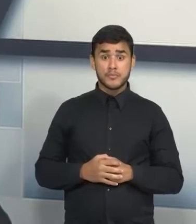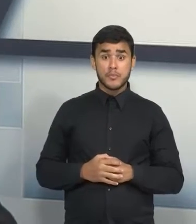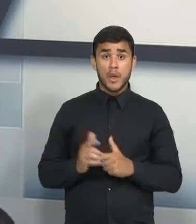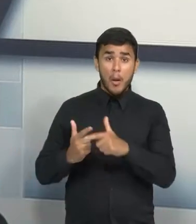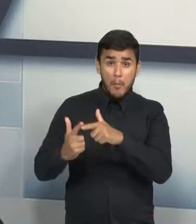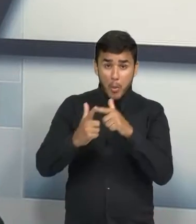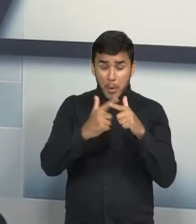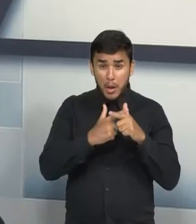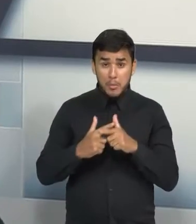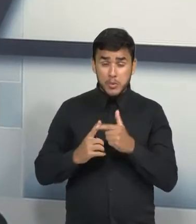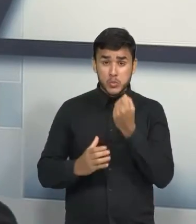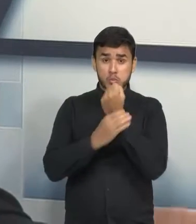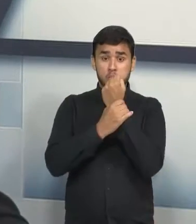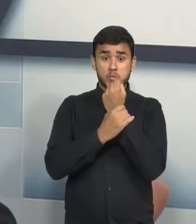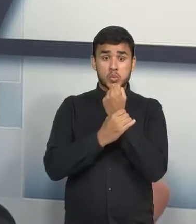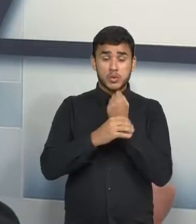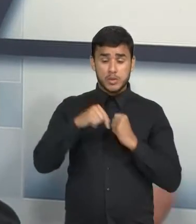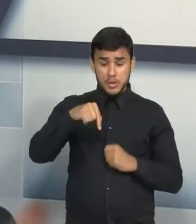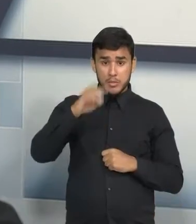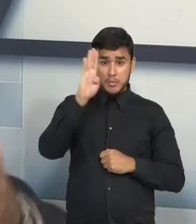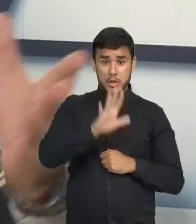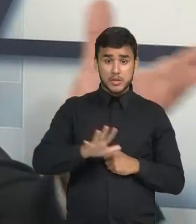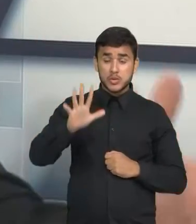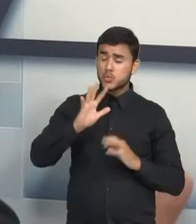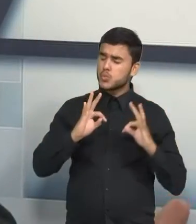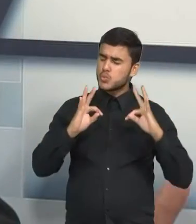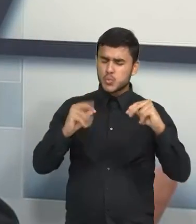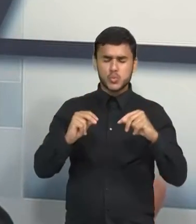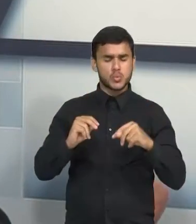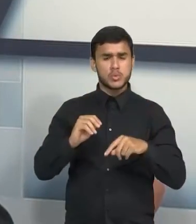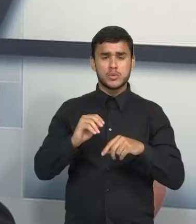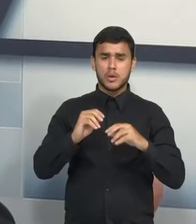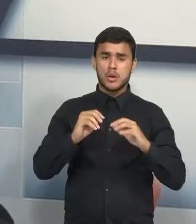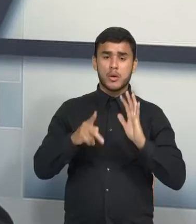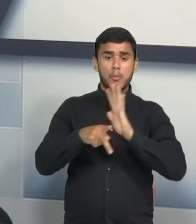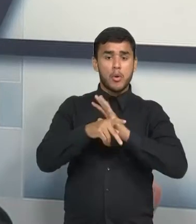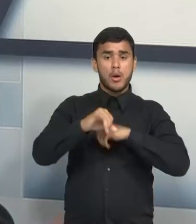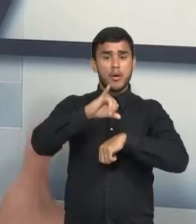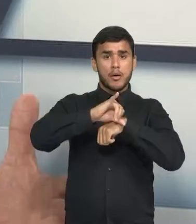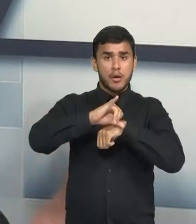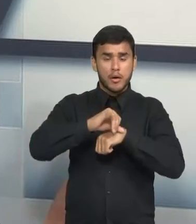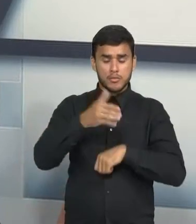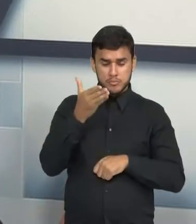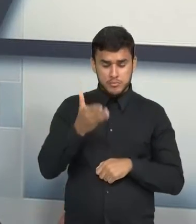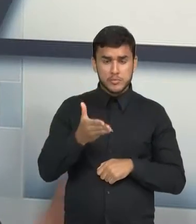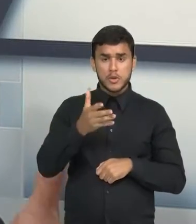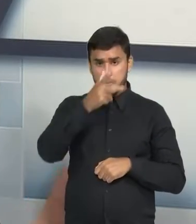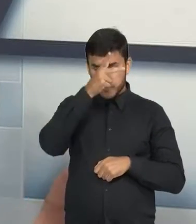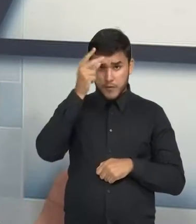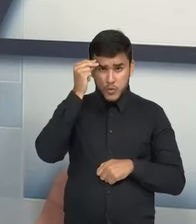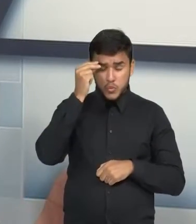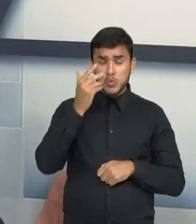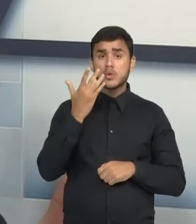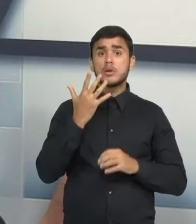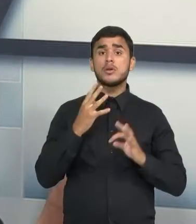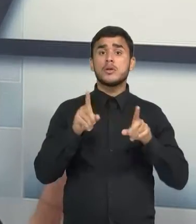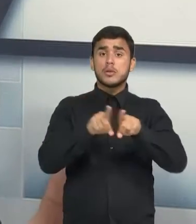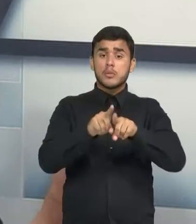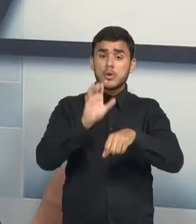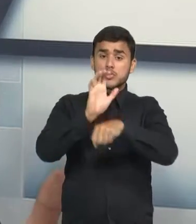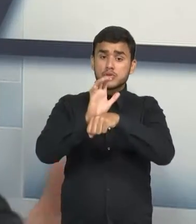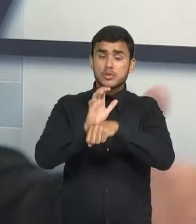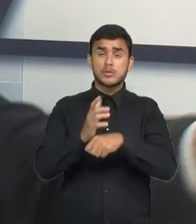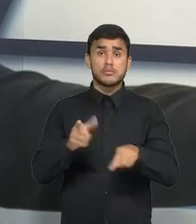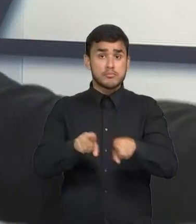se resolve, eu já disse aqui, do jeito que a gente disse, envolvendo toda a sociedade. Todos, inclusive a própria sociedade, que é omissa também, quando